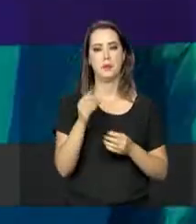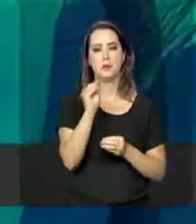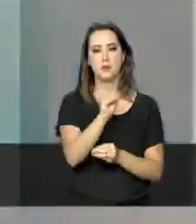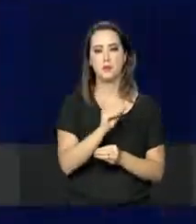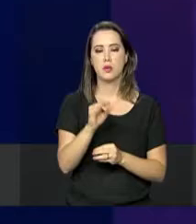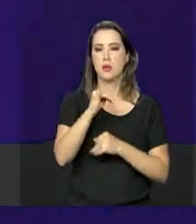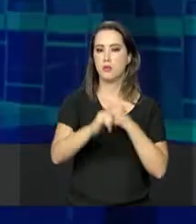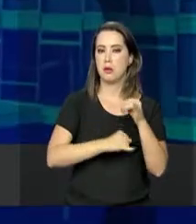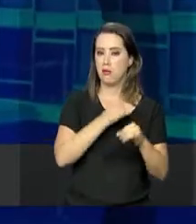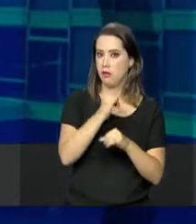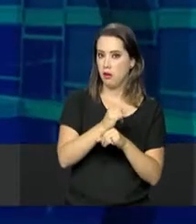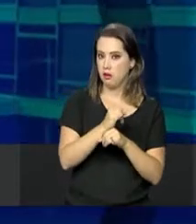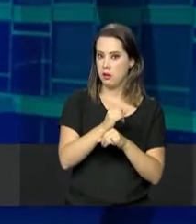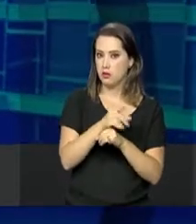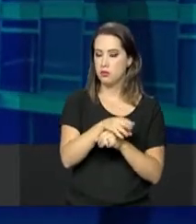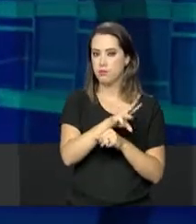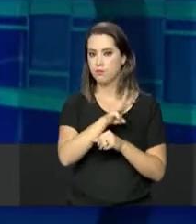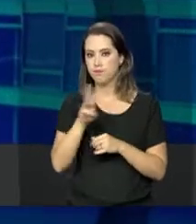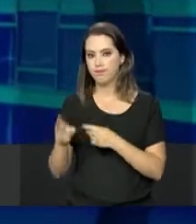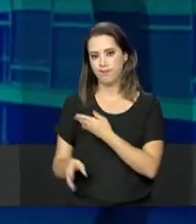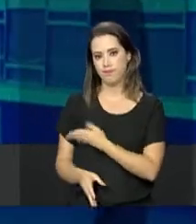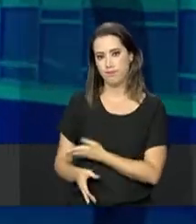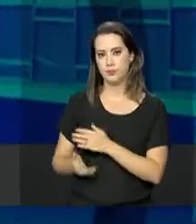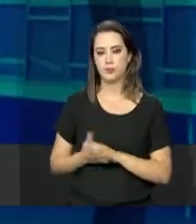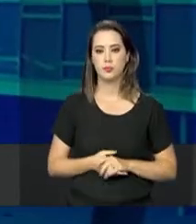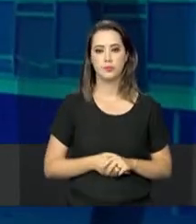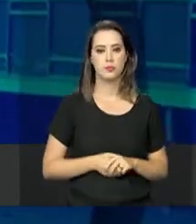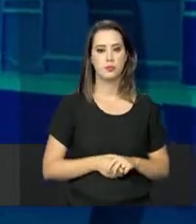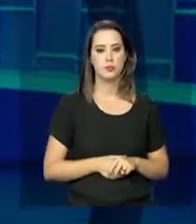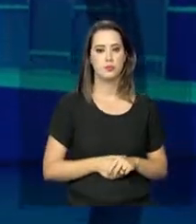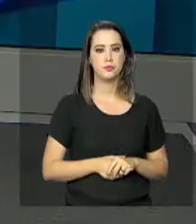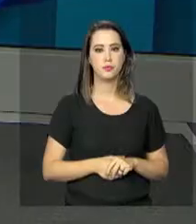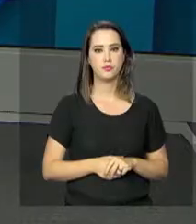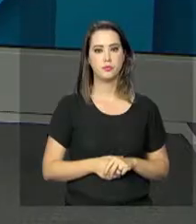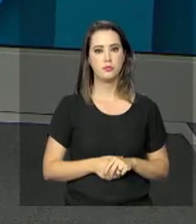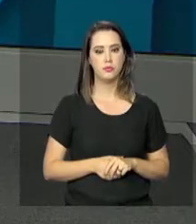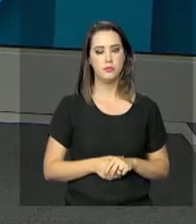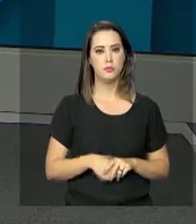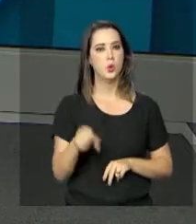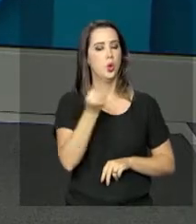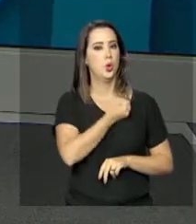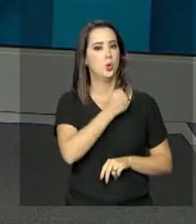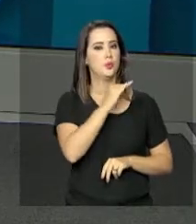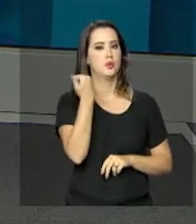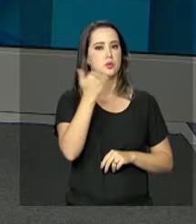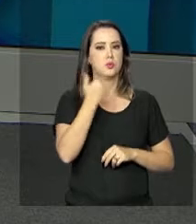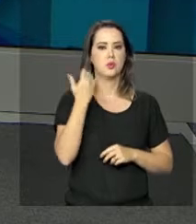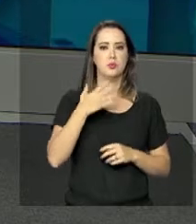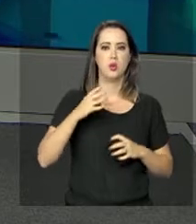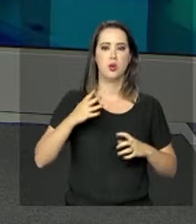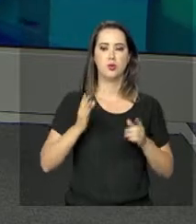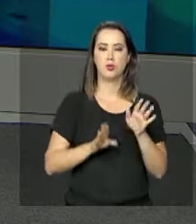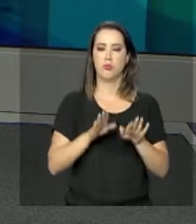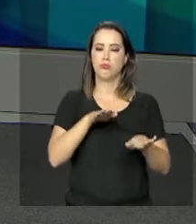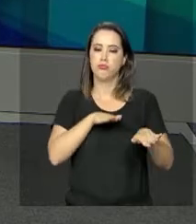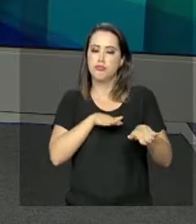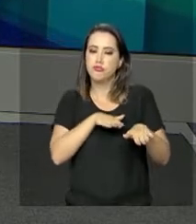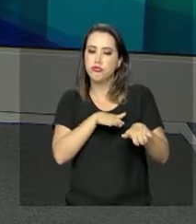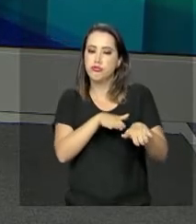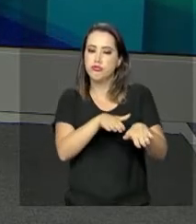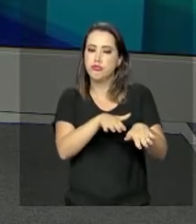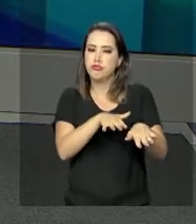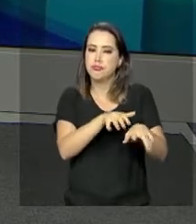pela internet o endereço aparece aí no seu vídeo eo número de mortes por acidentes de trânsito está